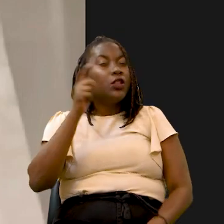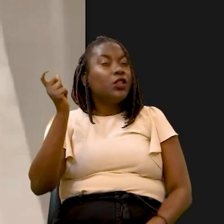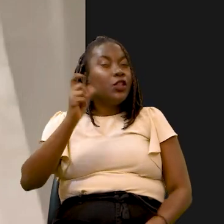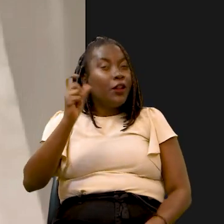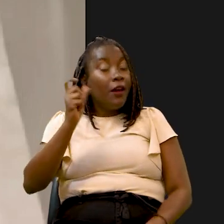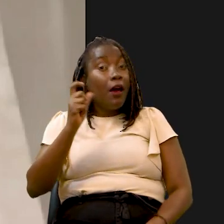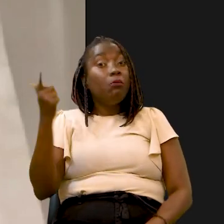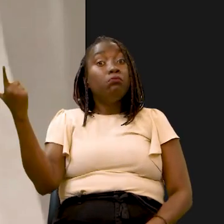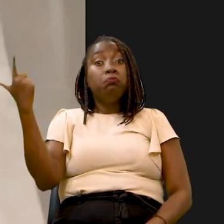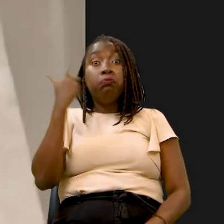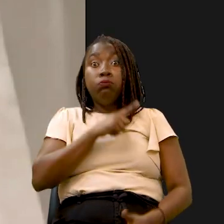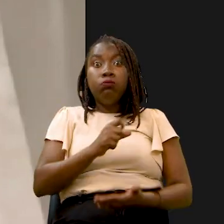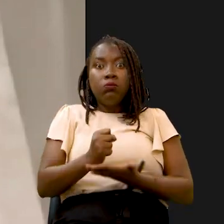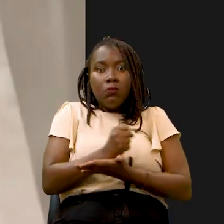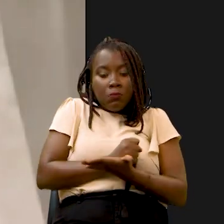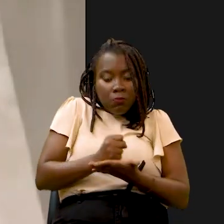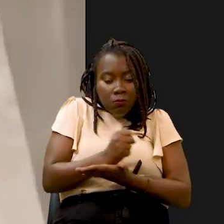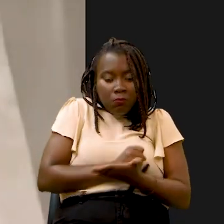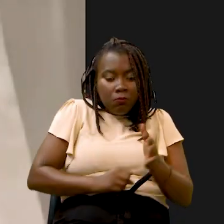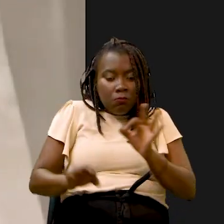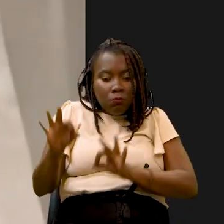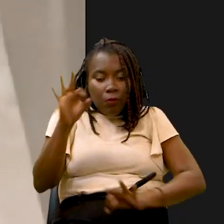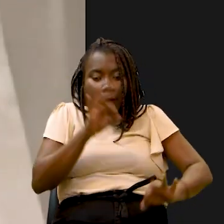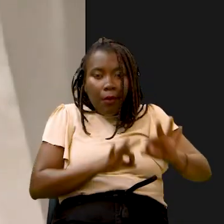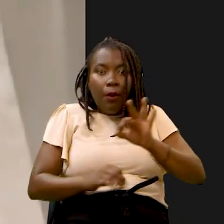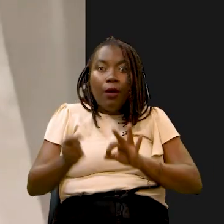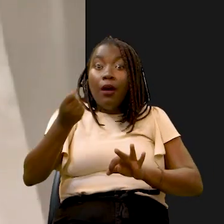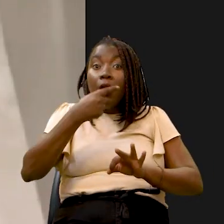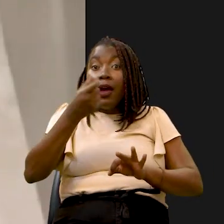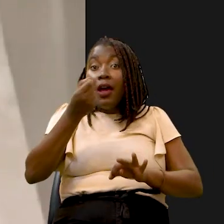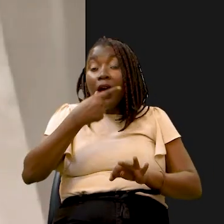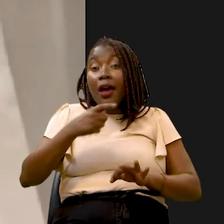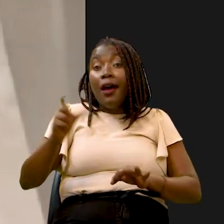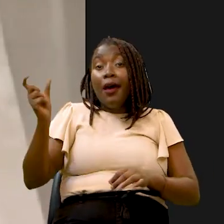a indústria farmacêutica foi capaz de desenvolver